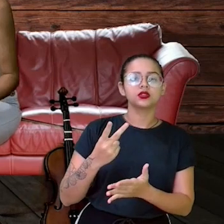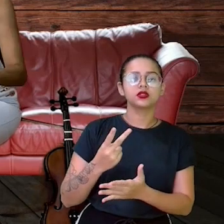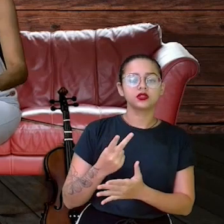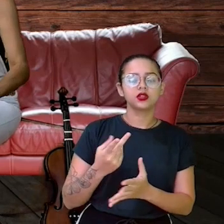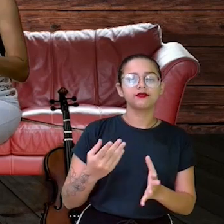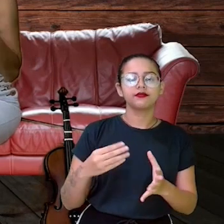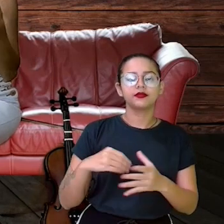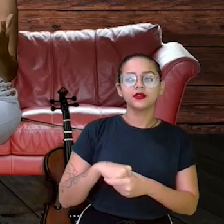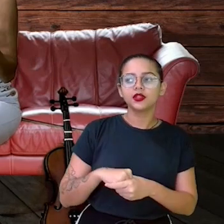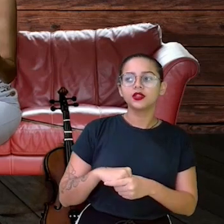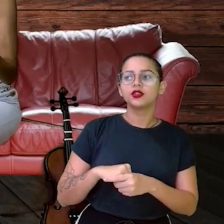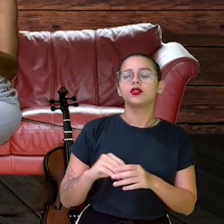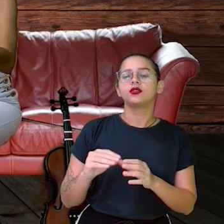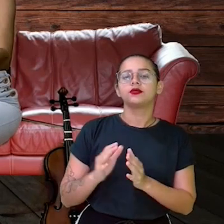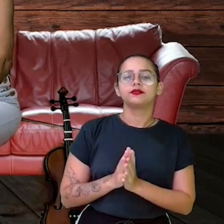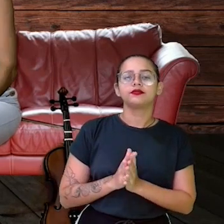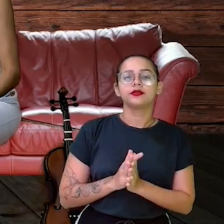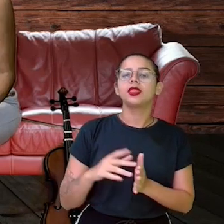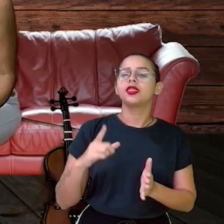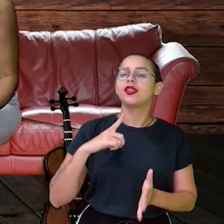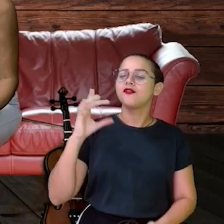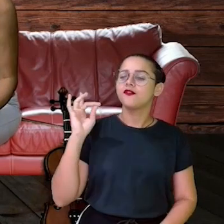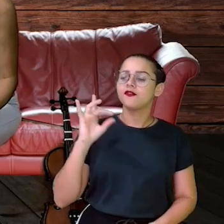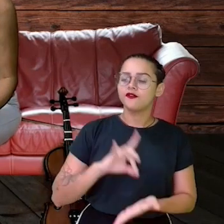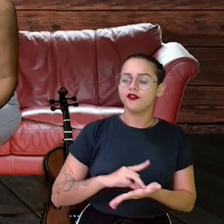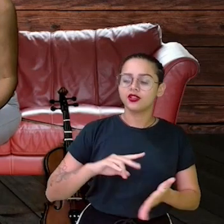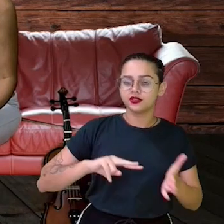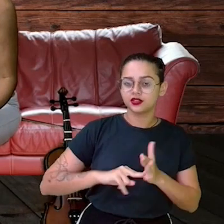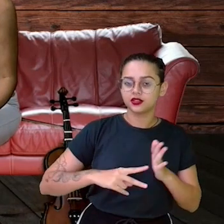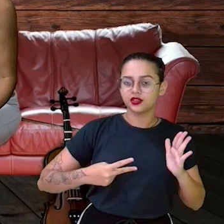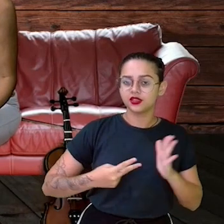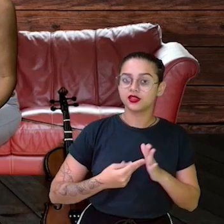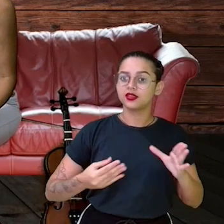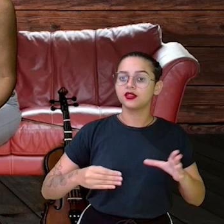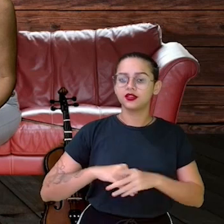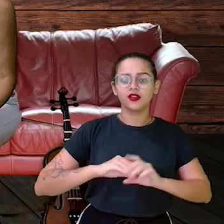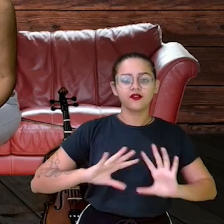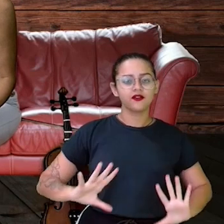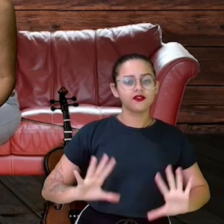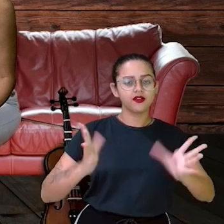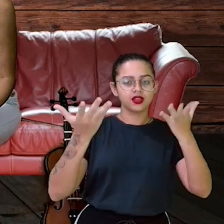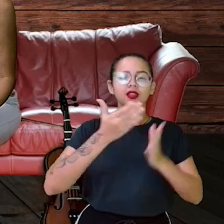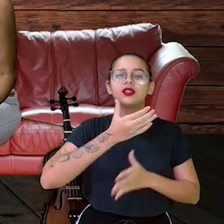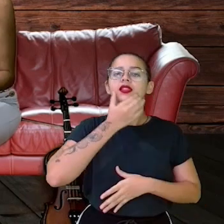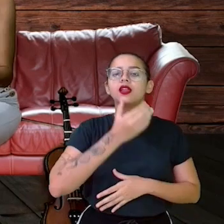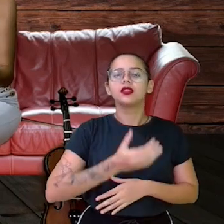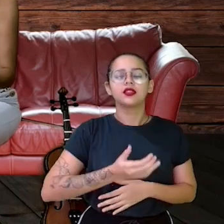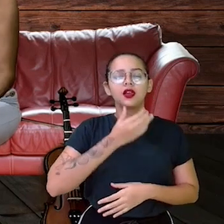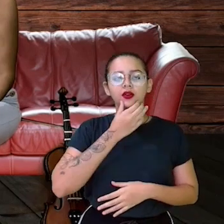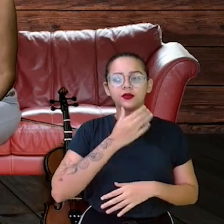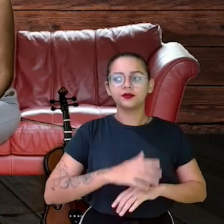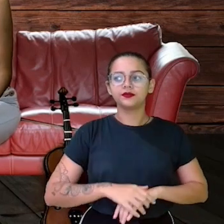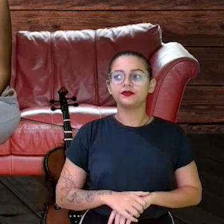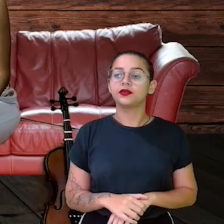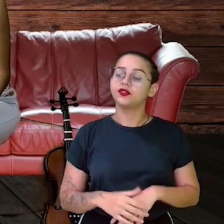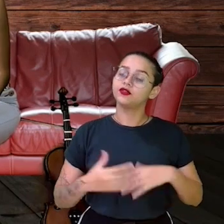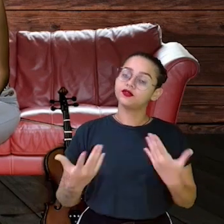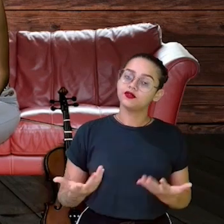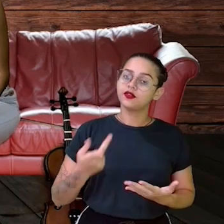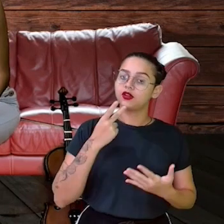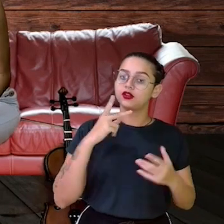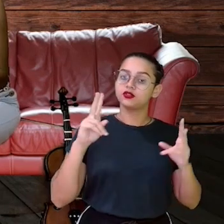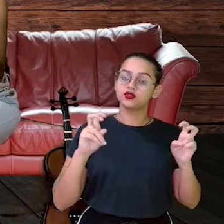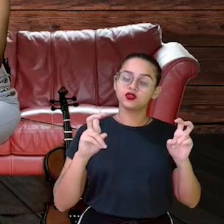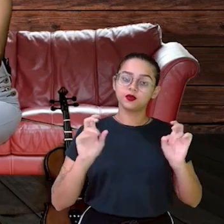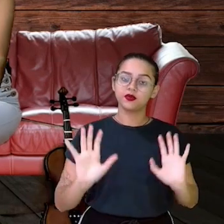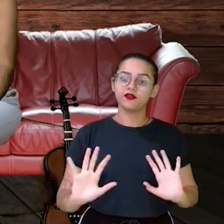coroas, eles têm assim um verdadeiro significado nessas festas natalinas. E por falar em festa de final de